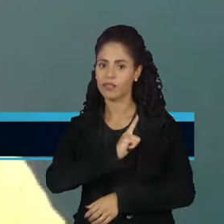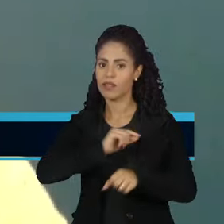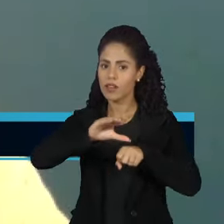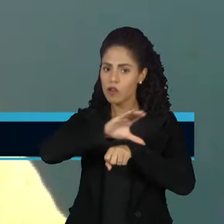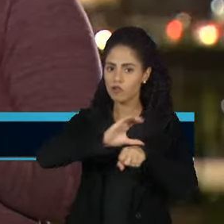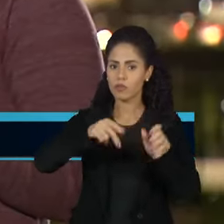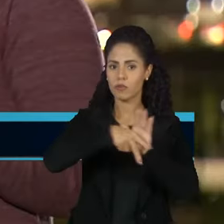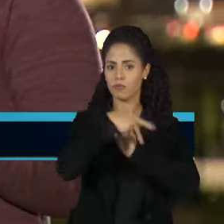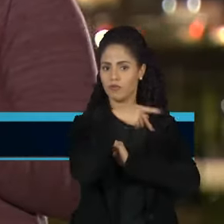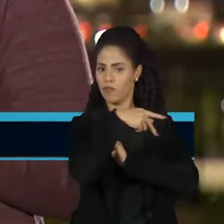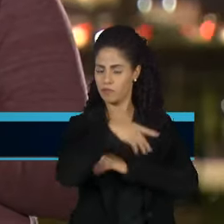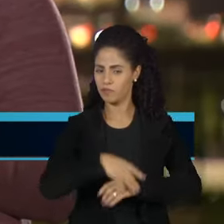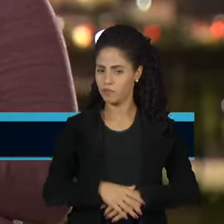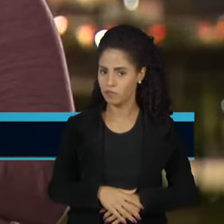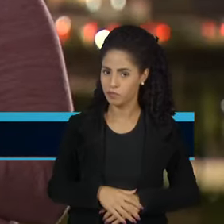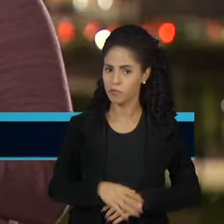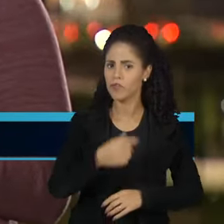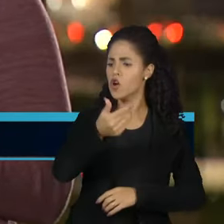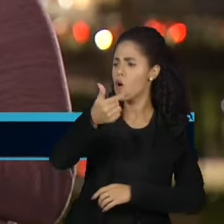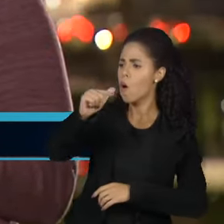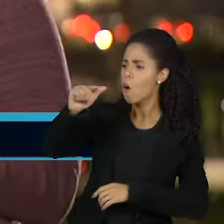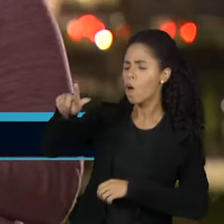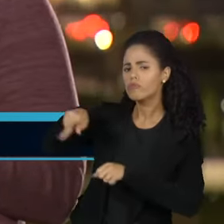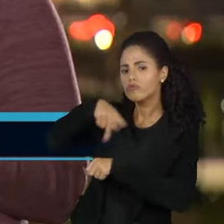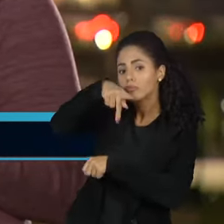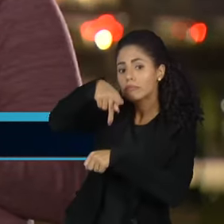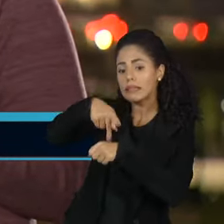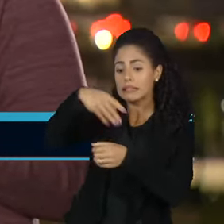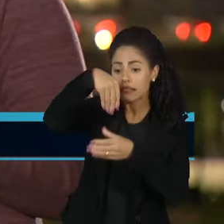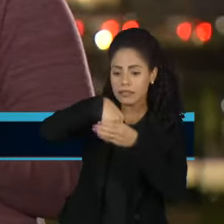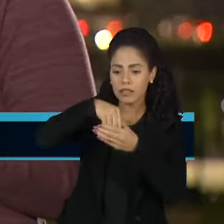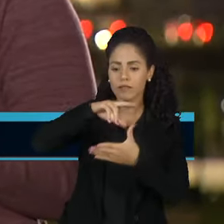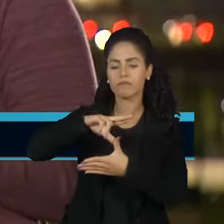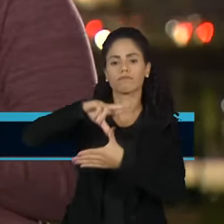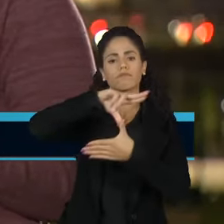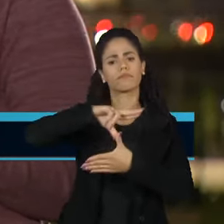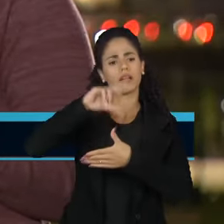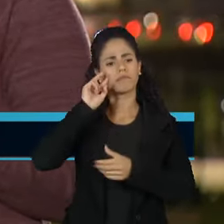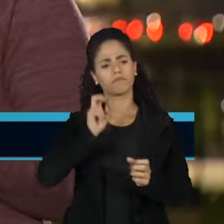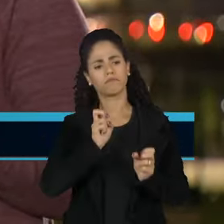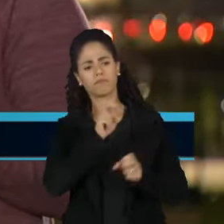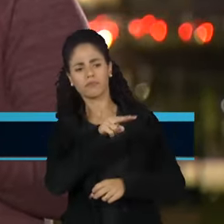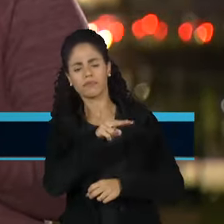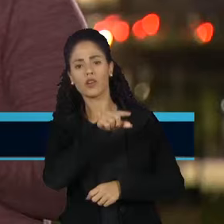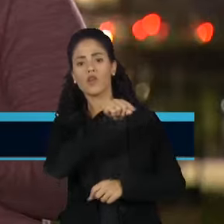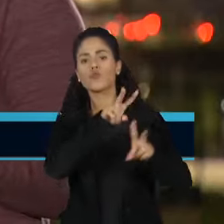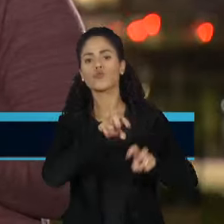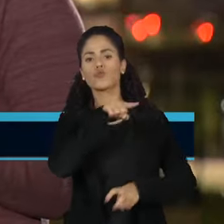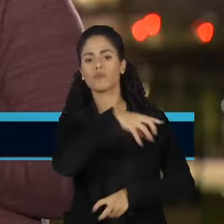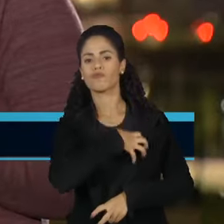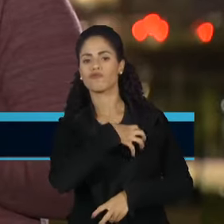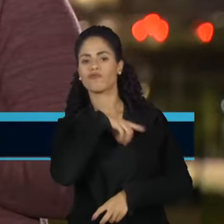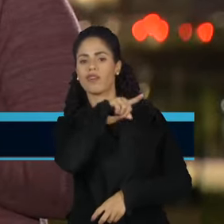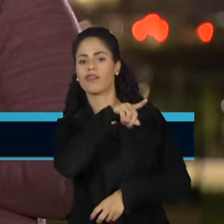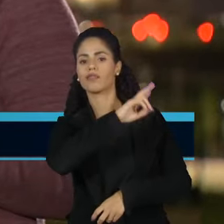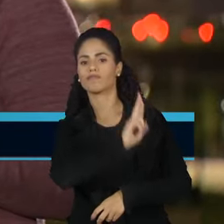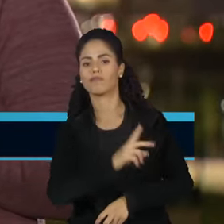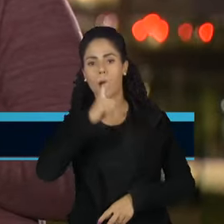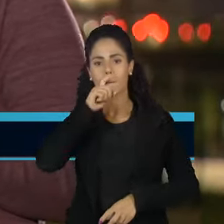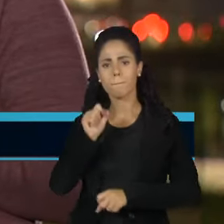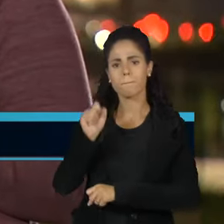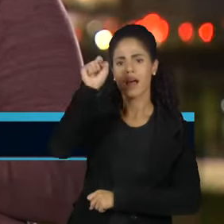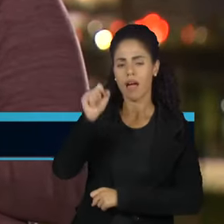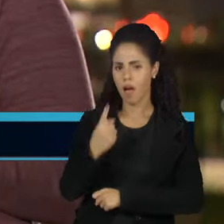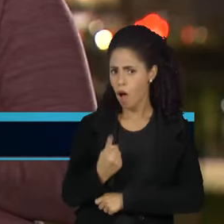Constituição venezuelana. Outros países latino-americanos já haviam reagido à postura do governo Maduro. A situação na Venezuela não